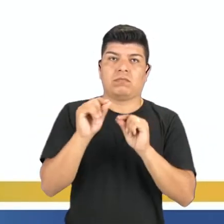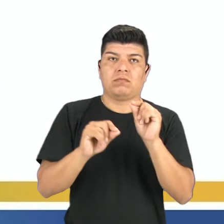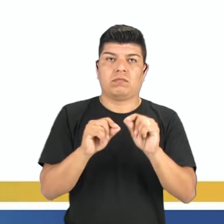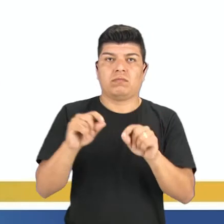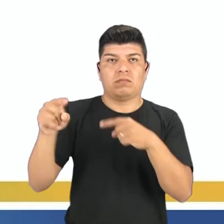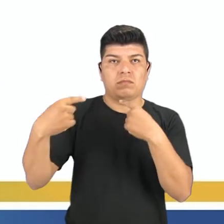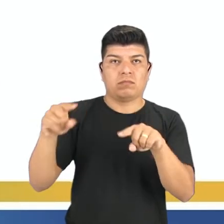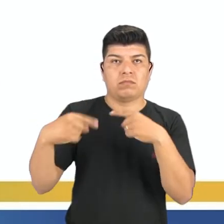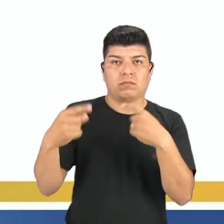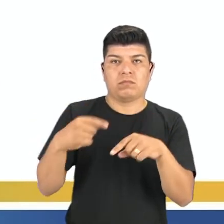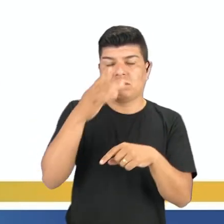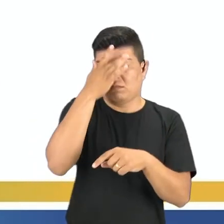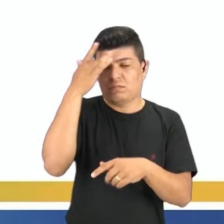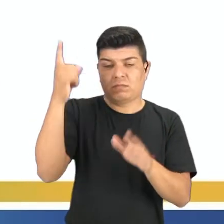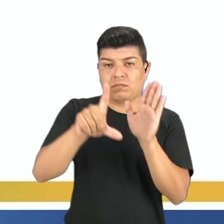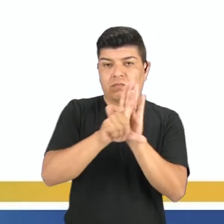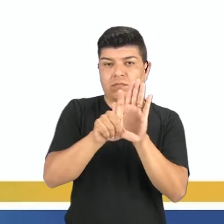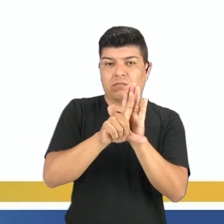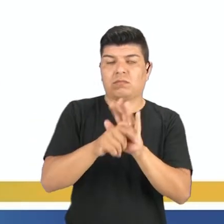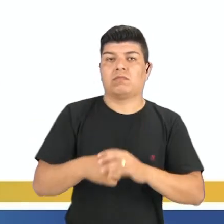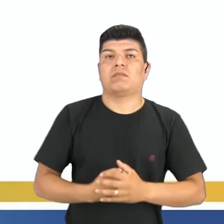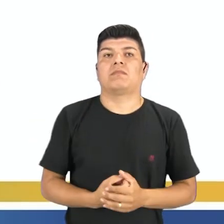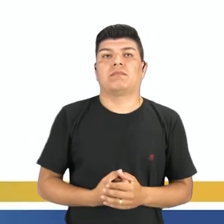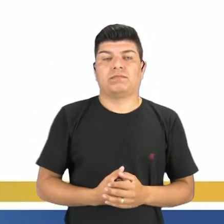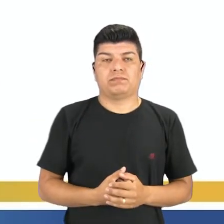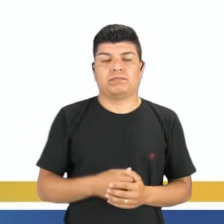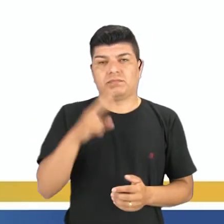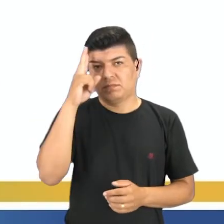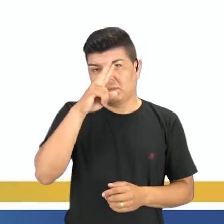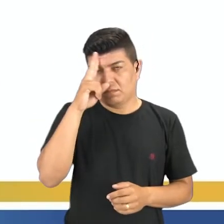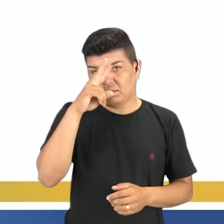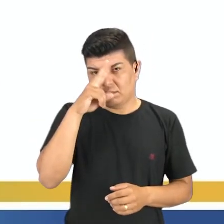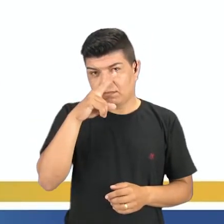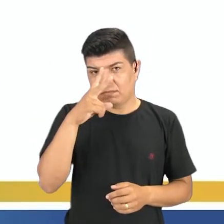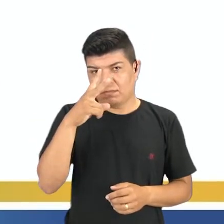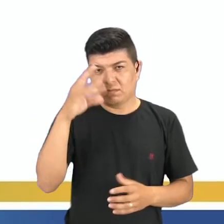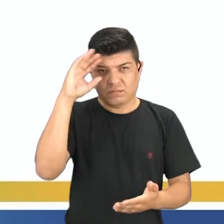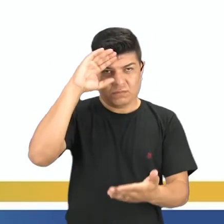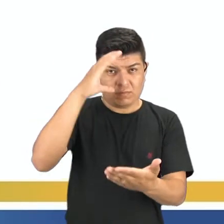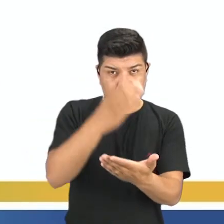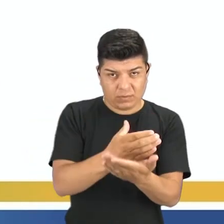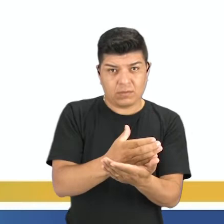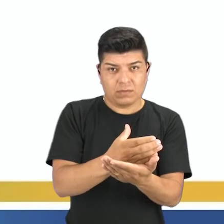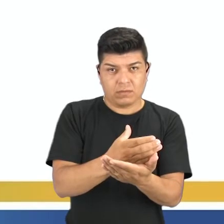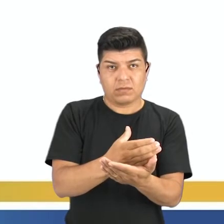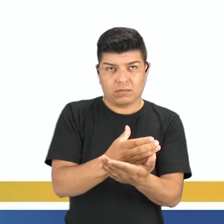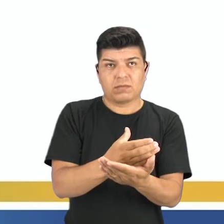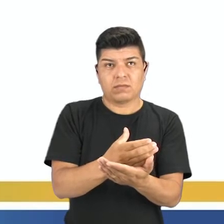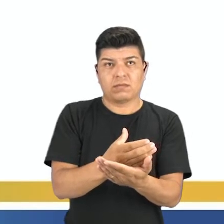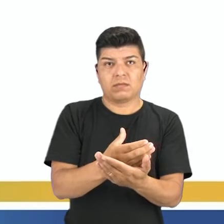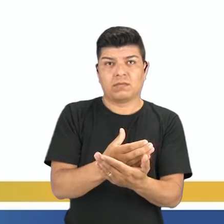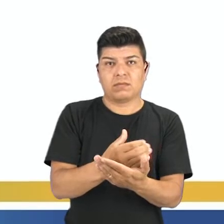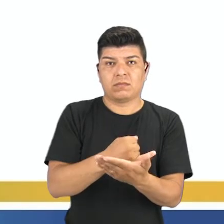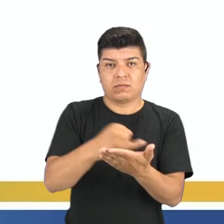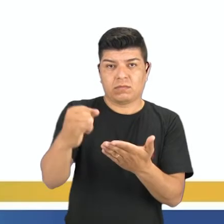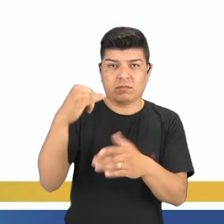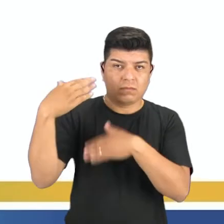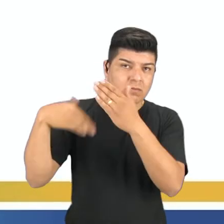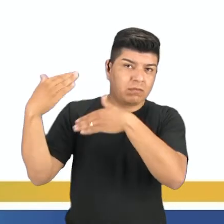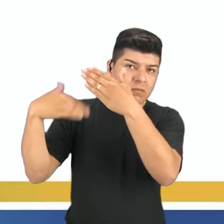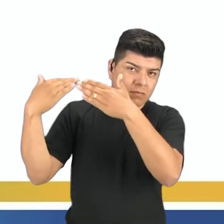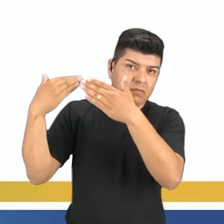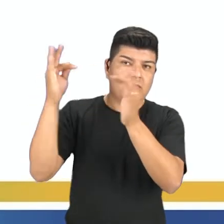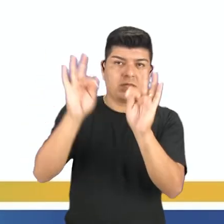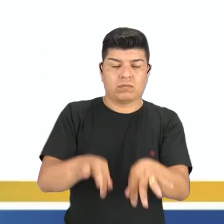por inescrupulosos da lei do vale tudo. Lembra que eu falei sobre a tese? A tese lá, quando nós falamos sobre a introdução, desenvolvimento